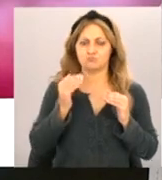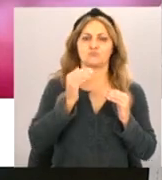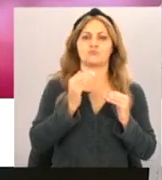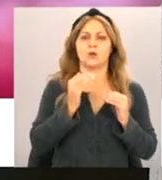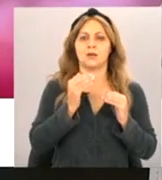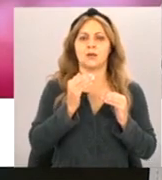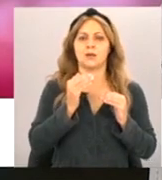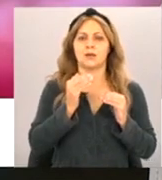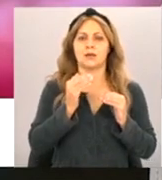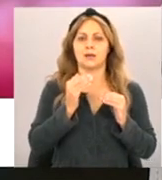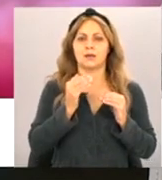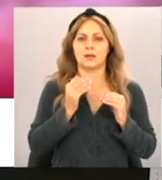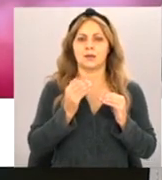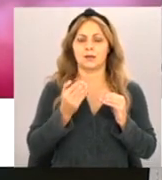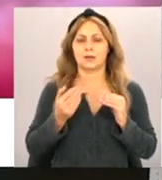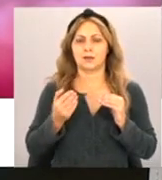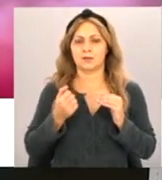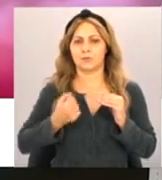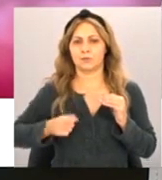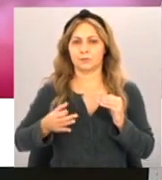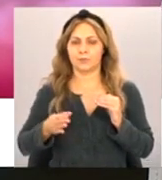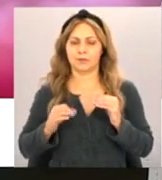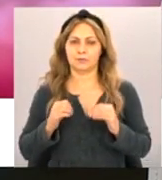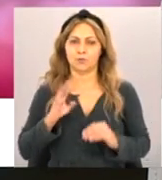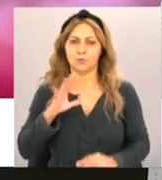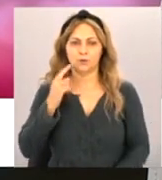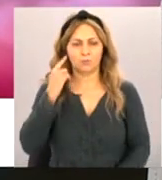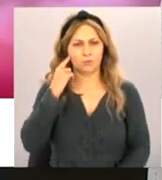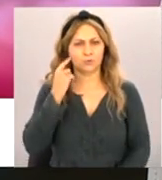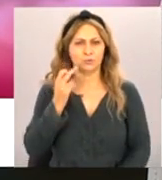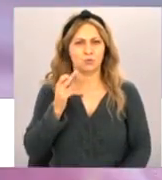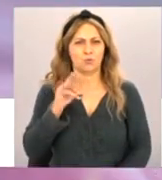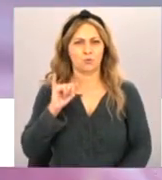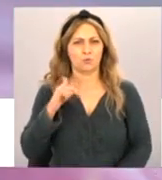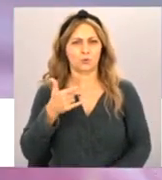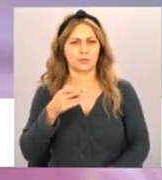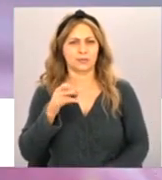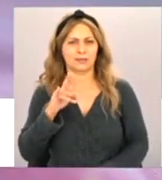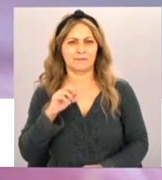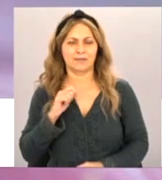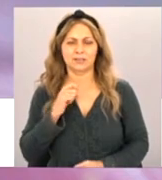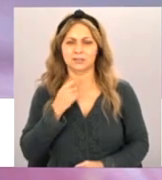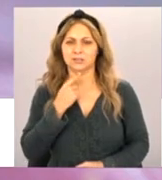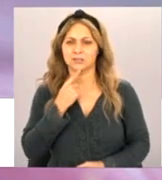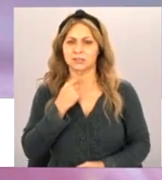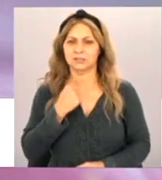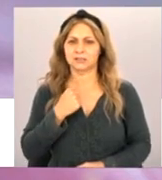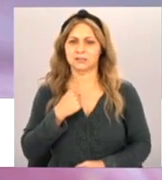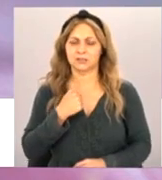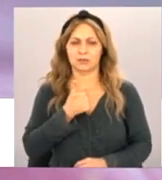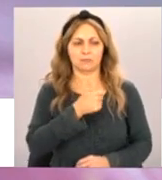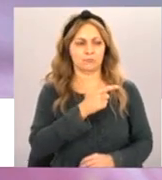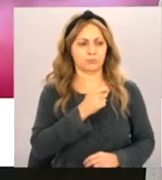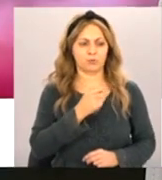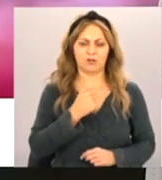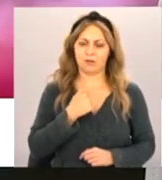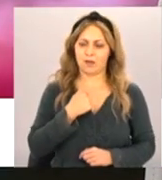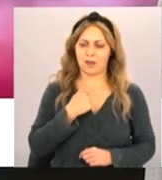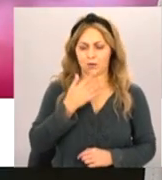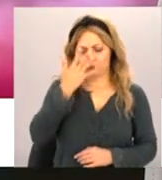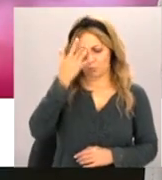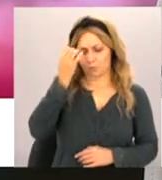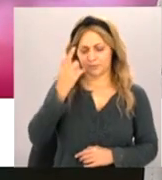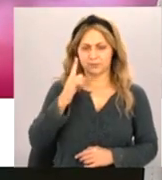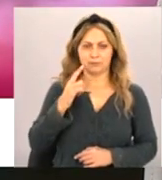aí e eu confesso alguma surpresa quando eu sorri Tavares dizer intransigência do bloco de esquerda aparece quase